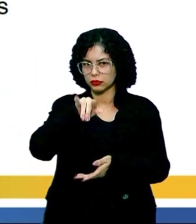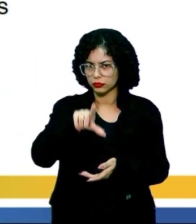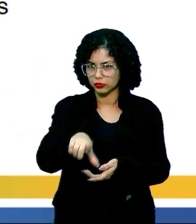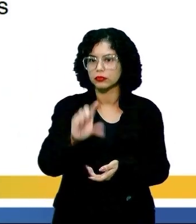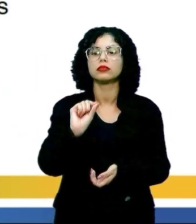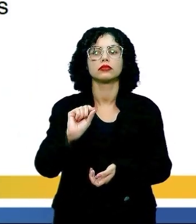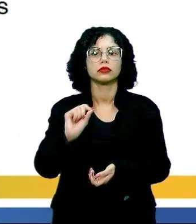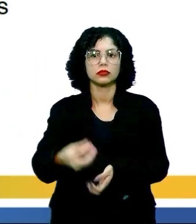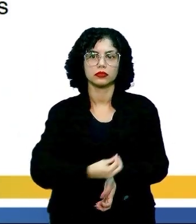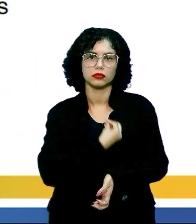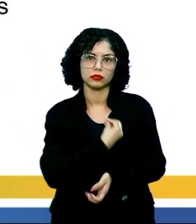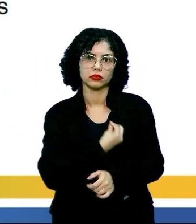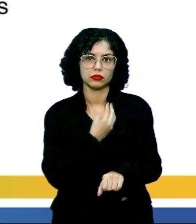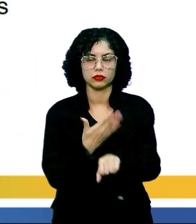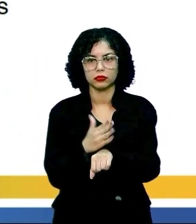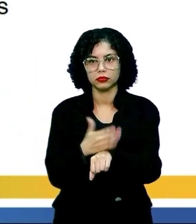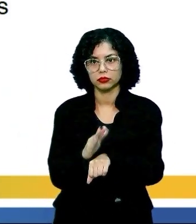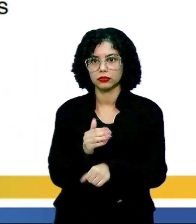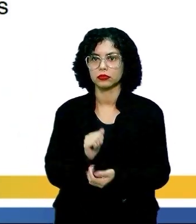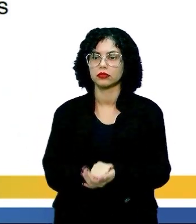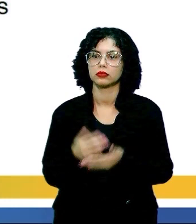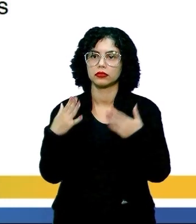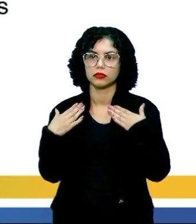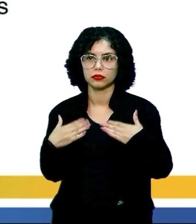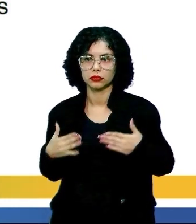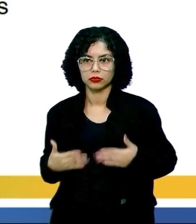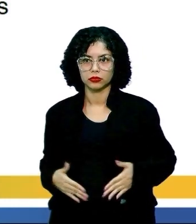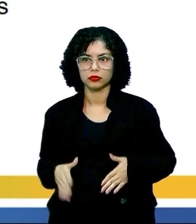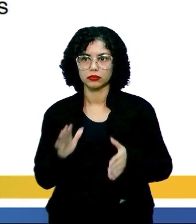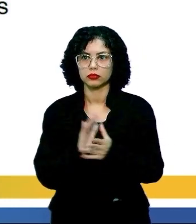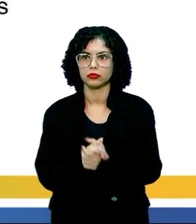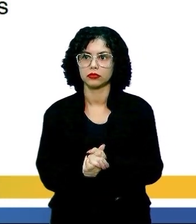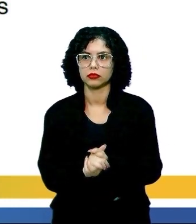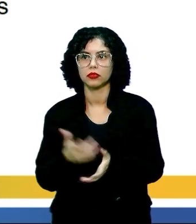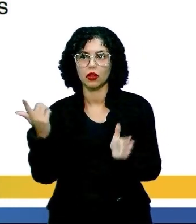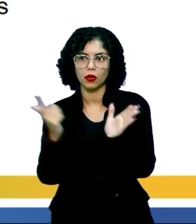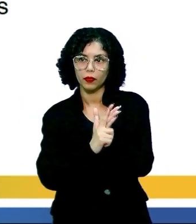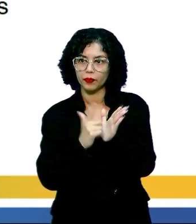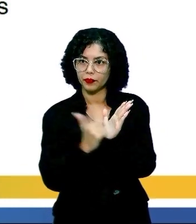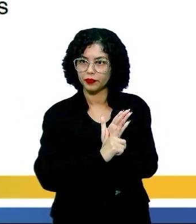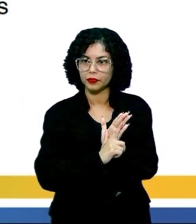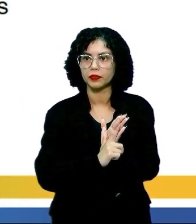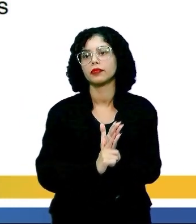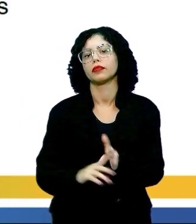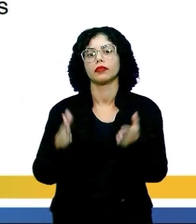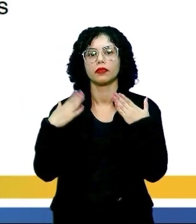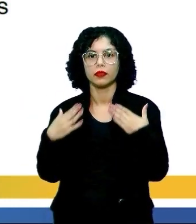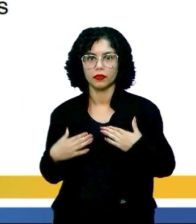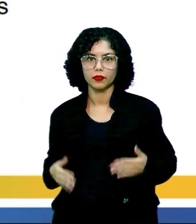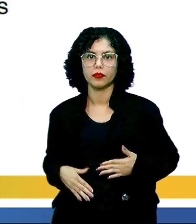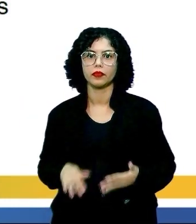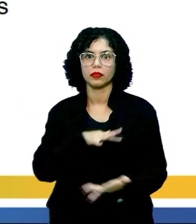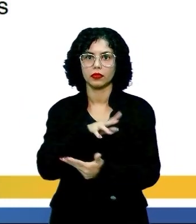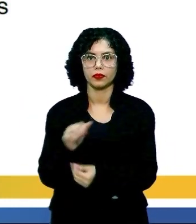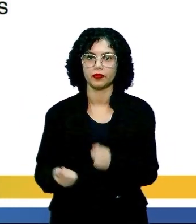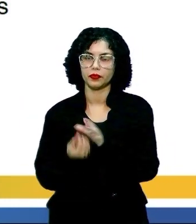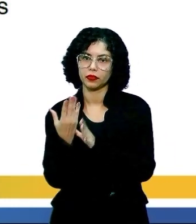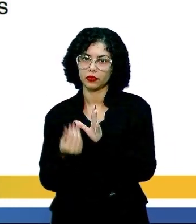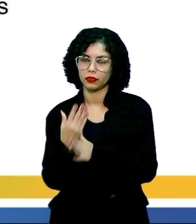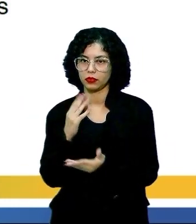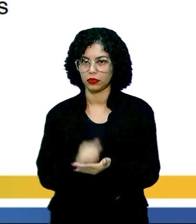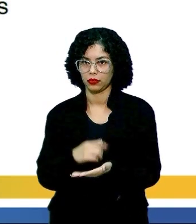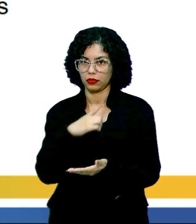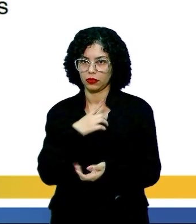no que tange à oportunização de vivências das práticas corporais. A compreensão do papel do corpo no mundo